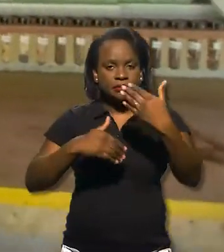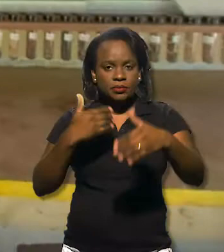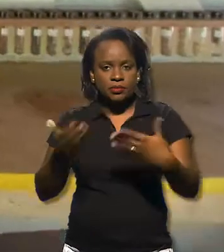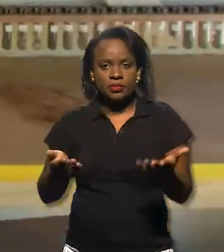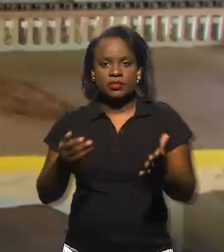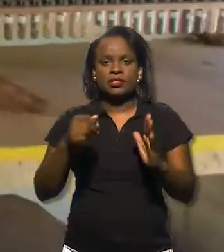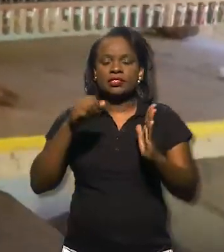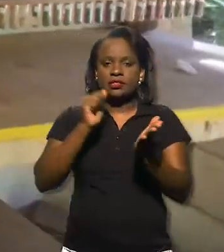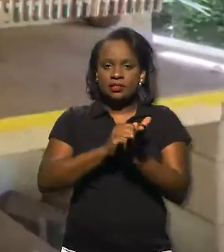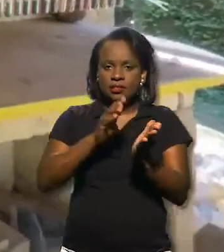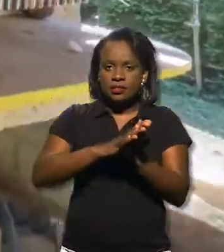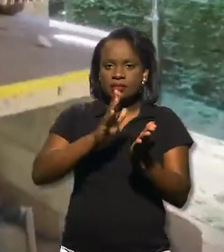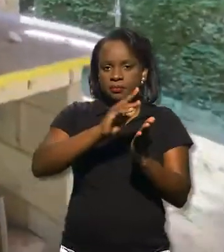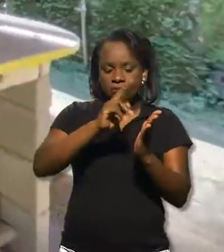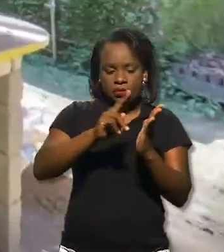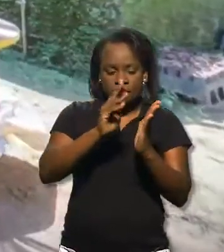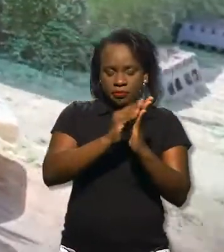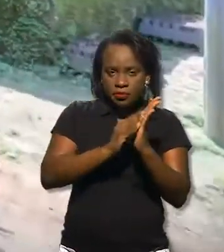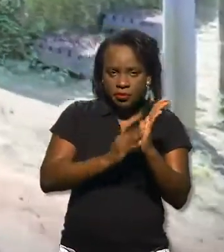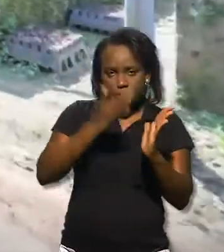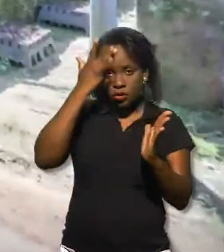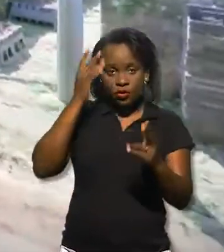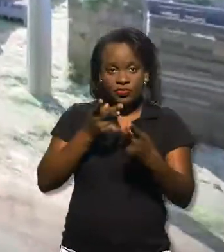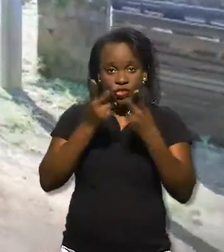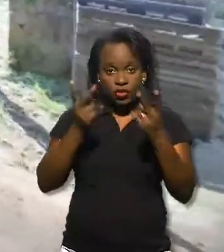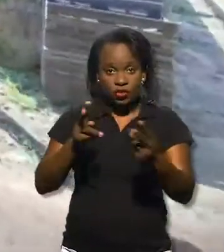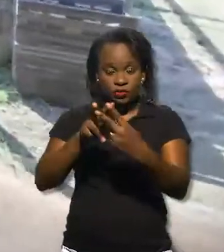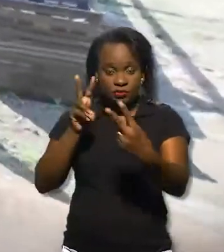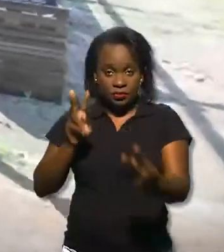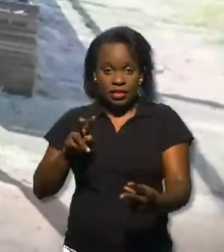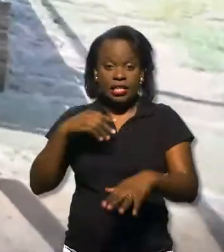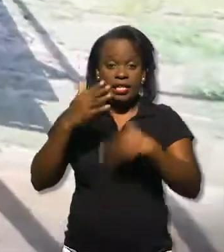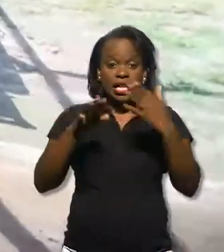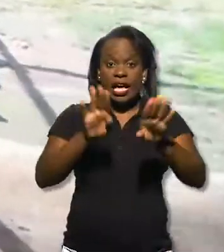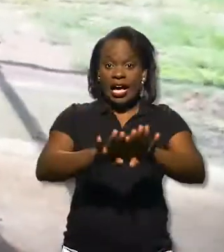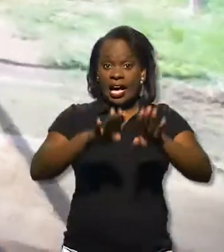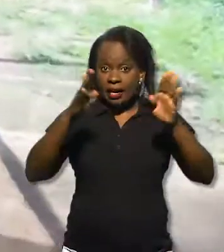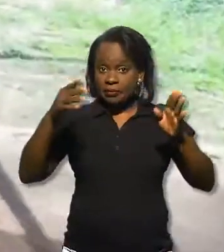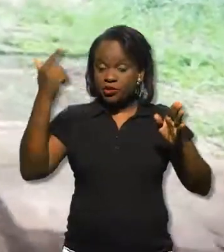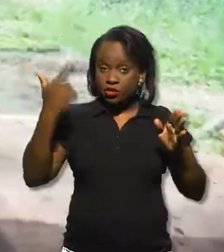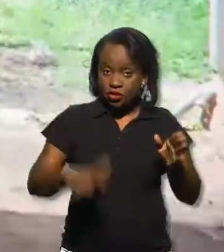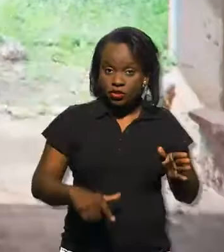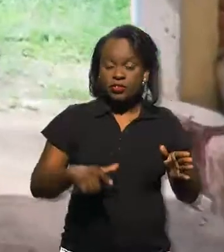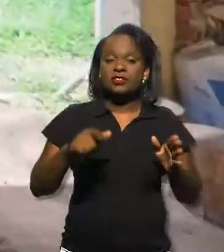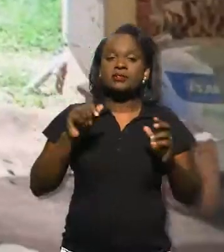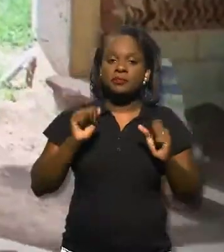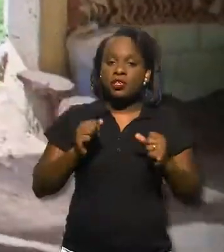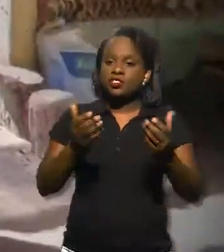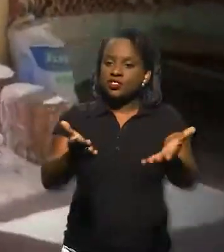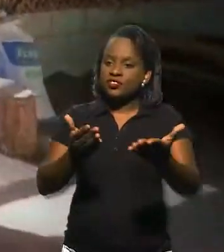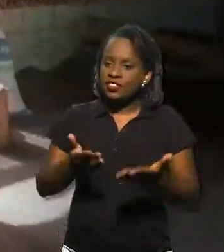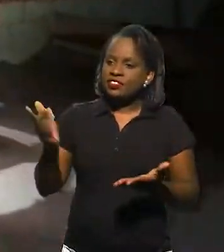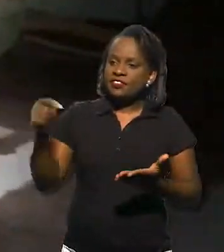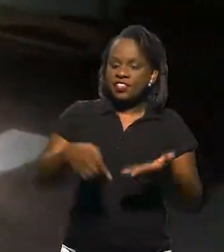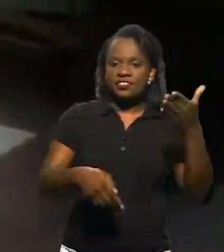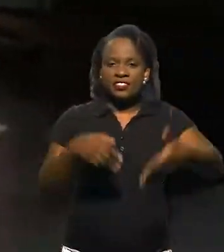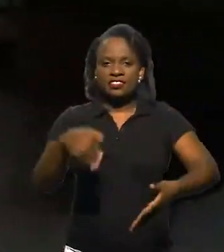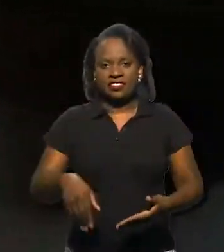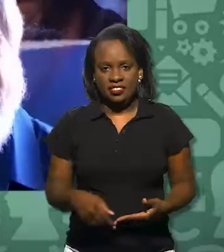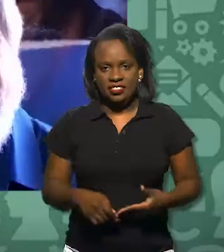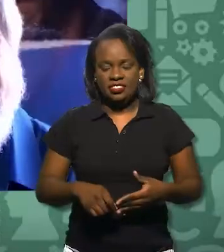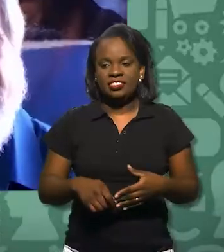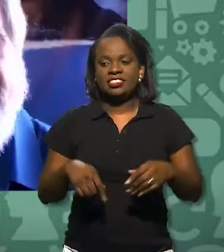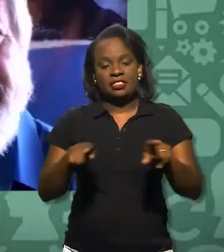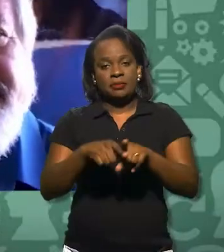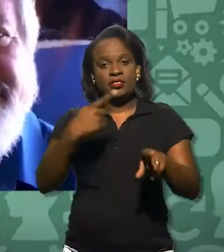ter depois o cadastro de quem visitou virtualmente, e quando nós pudermos receber novamente os visitantes, a gente convide todo